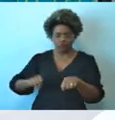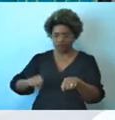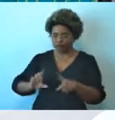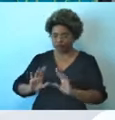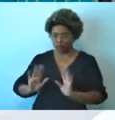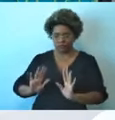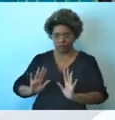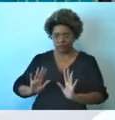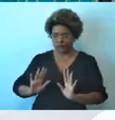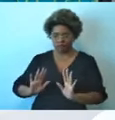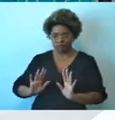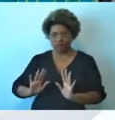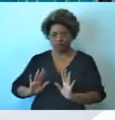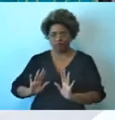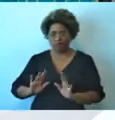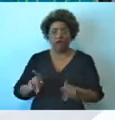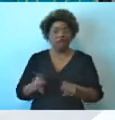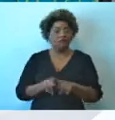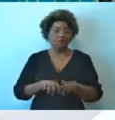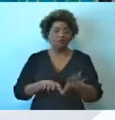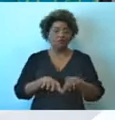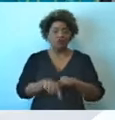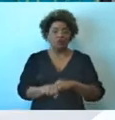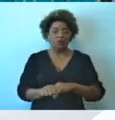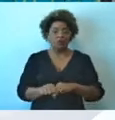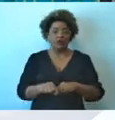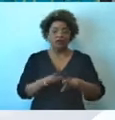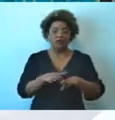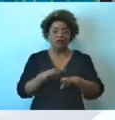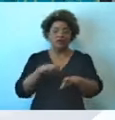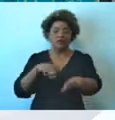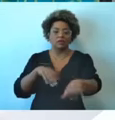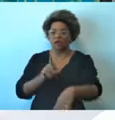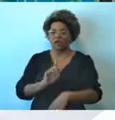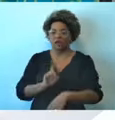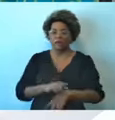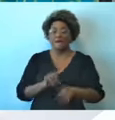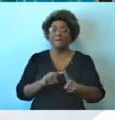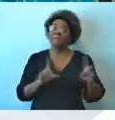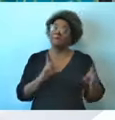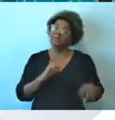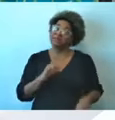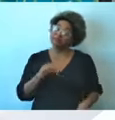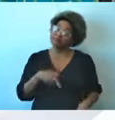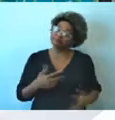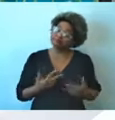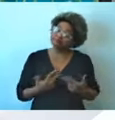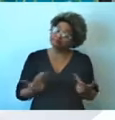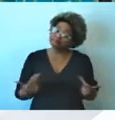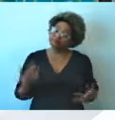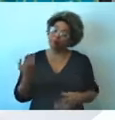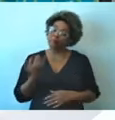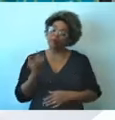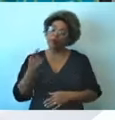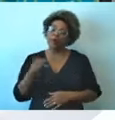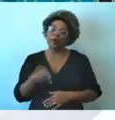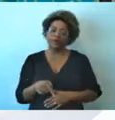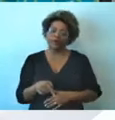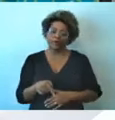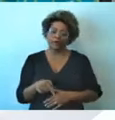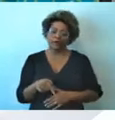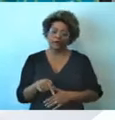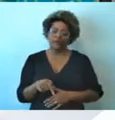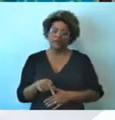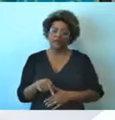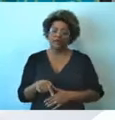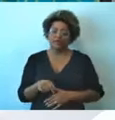especialista em trânsito, mas nós temos um fato aqui, né? Então, todas essas pessoas que aqui estão, que são